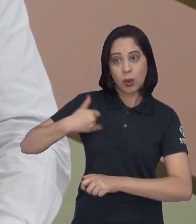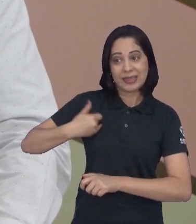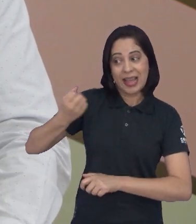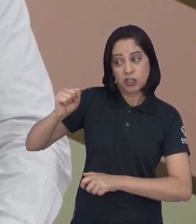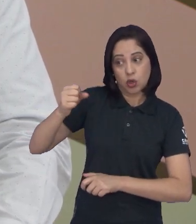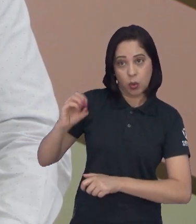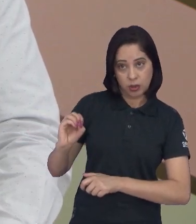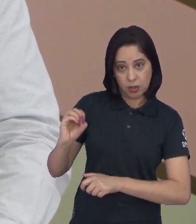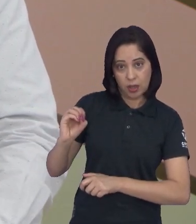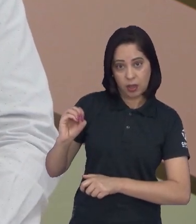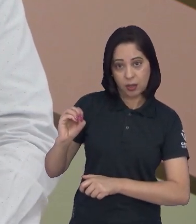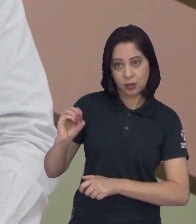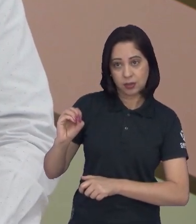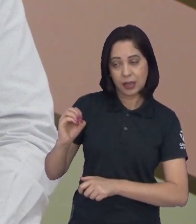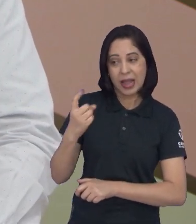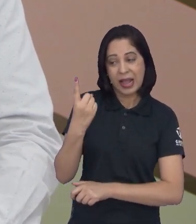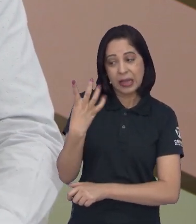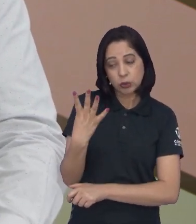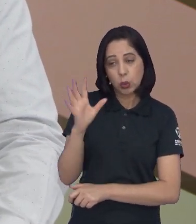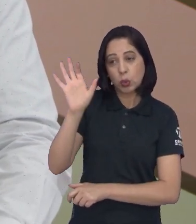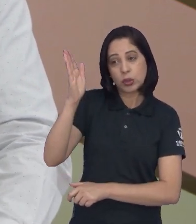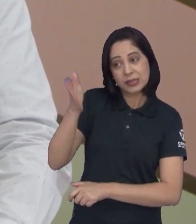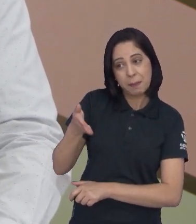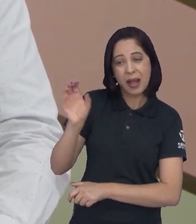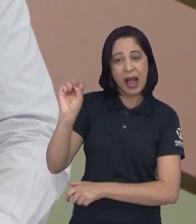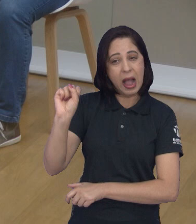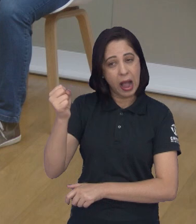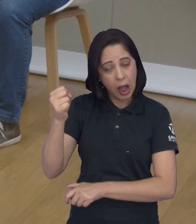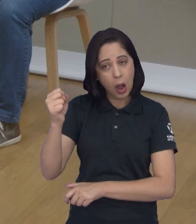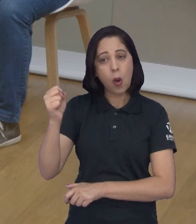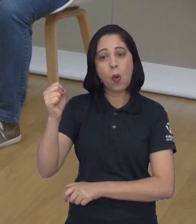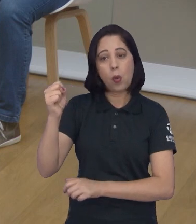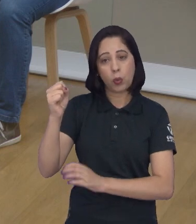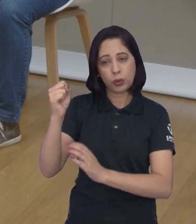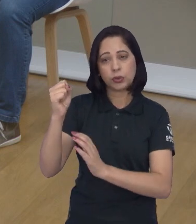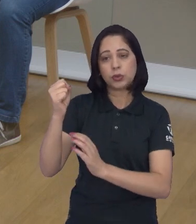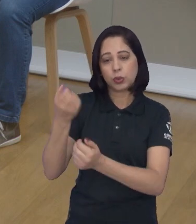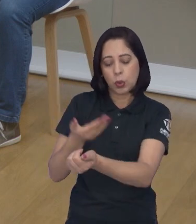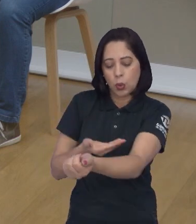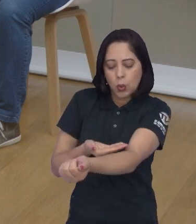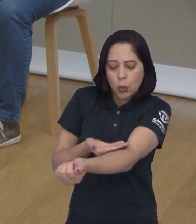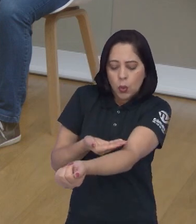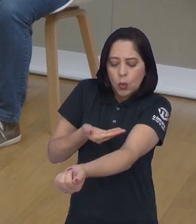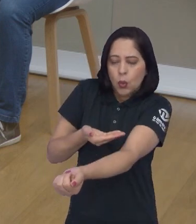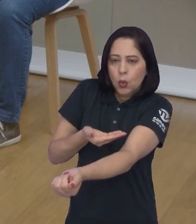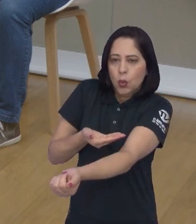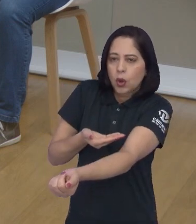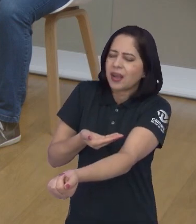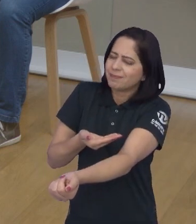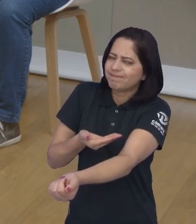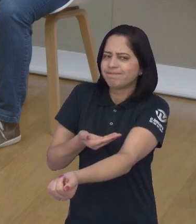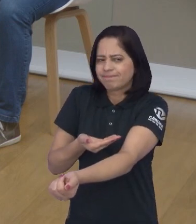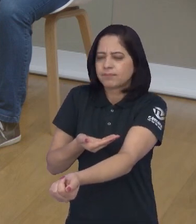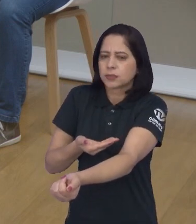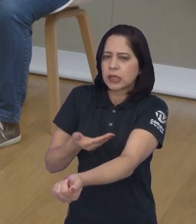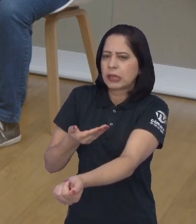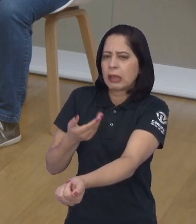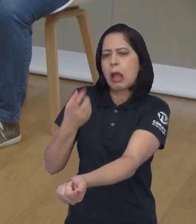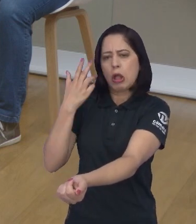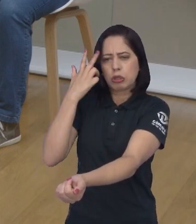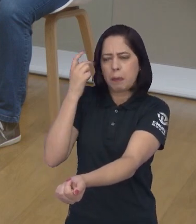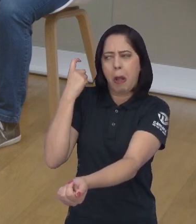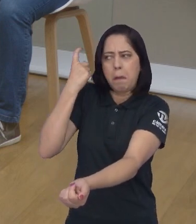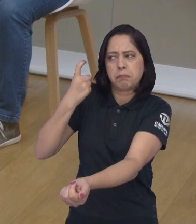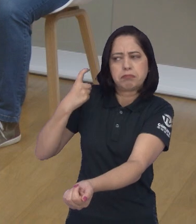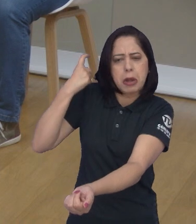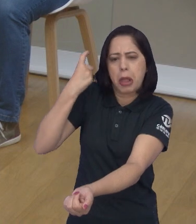anos um 14 por8 14 por9 ou 15 por8 não é uma não é uma pressão tão preocupante assim ele